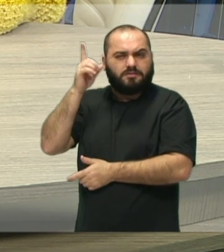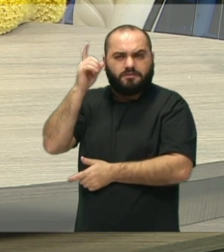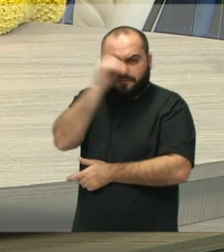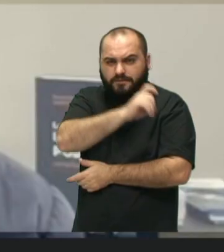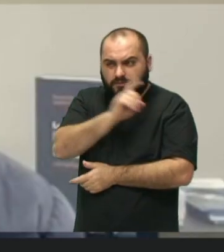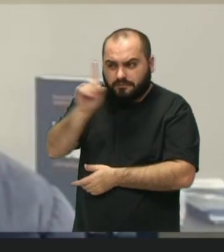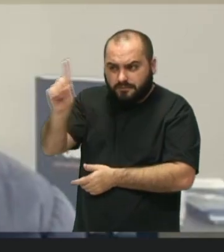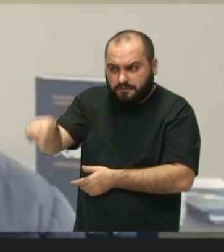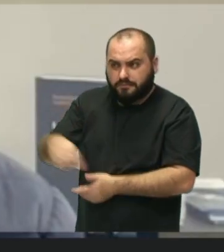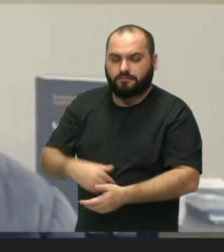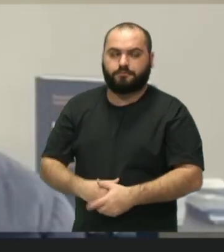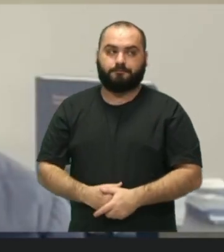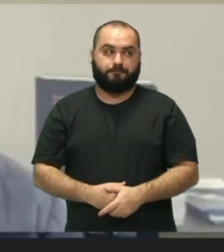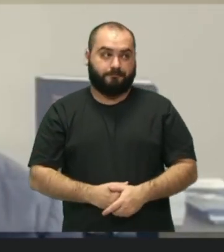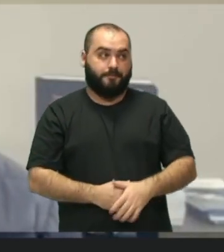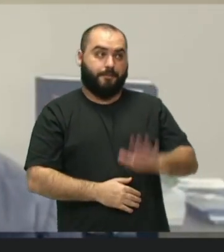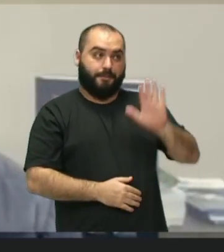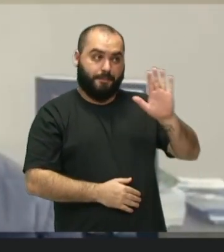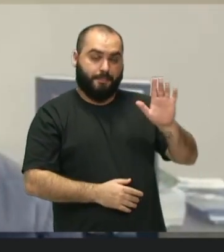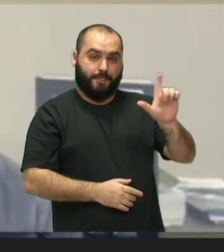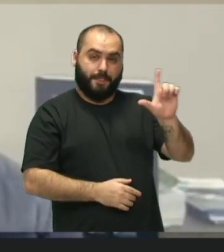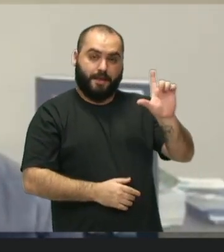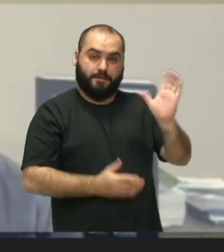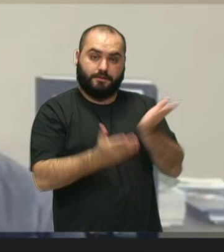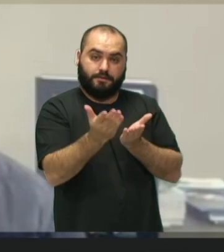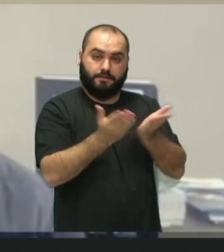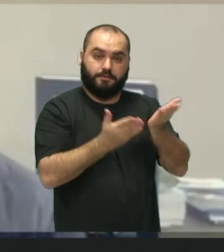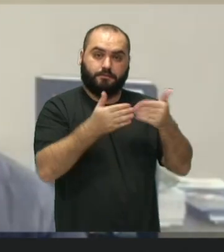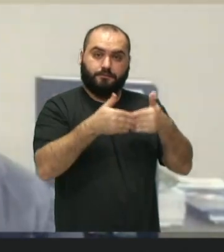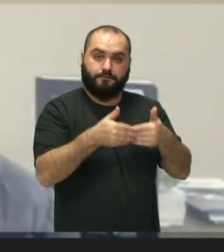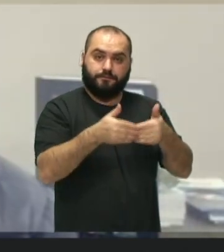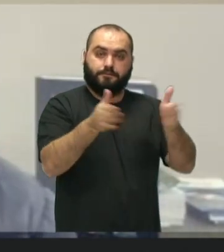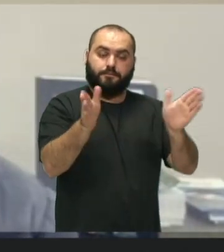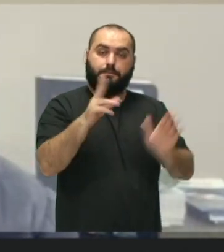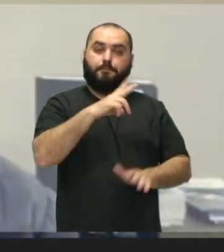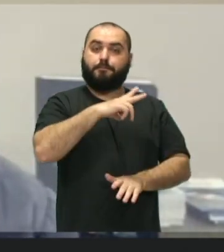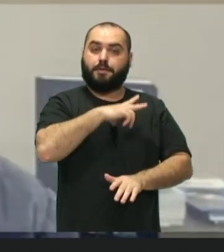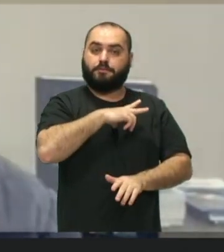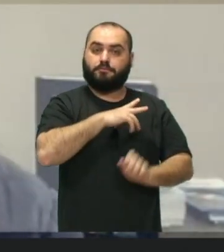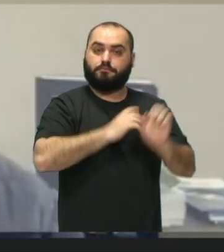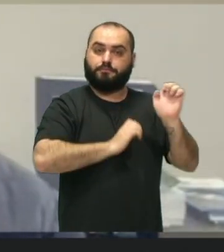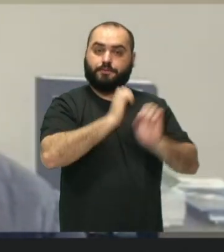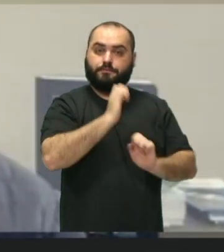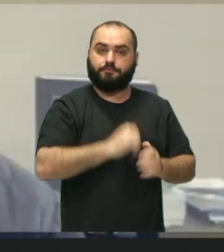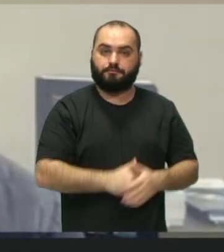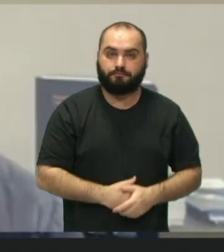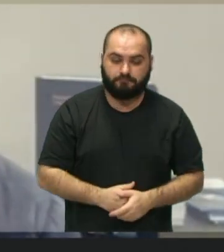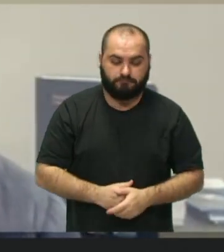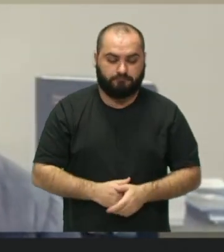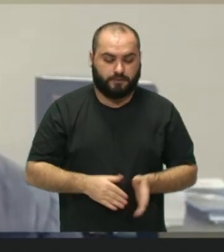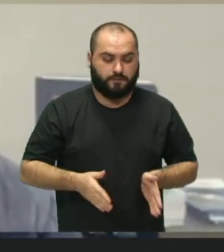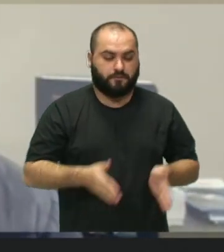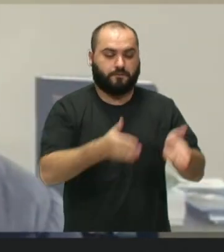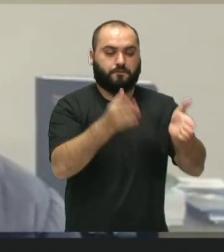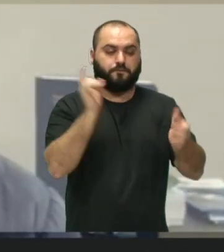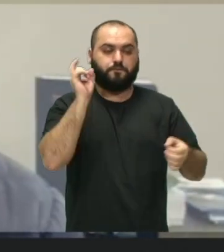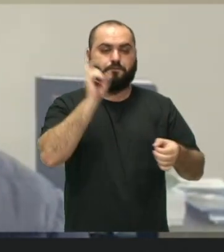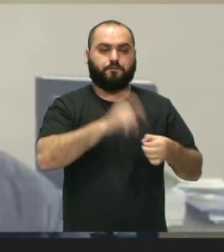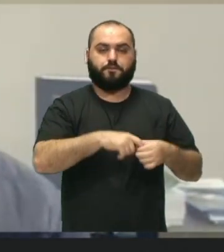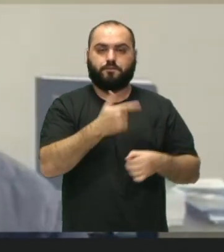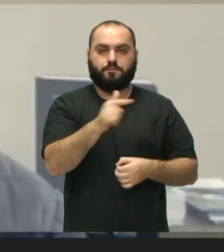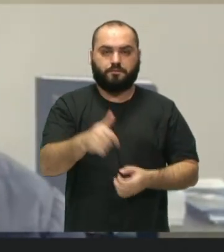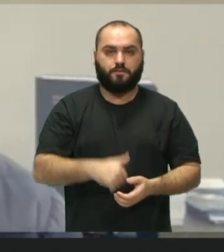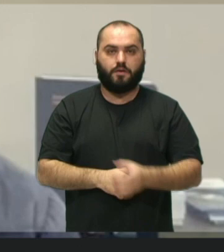Hoje a licitação ela é um método de compra que está se estendendo para as empresas privadas. Eu costumo dizer que é um caminho sem volta.